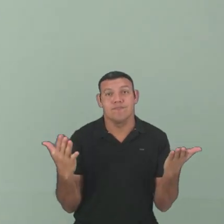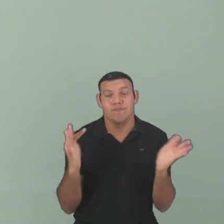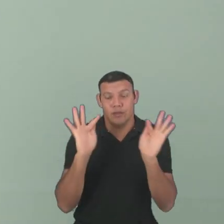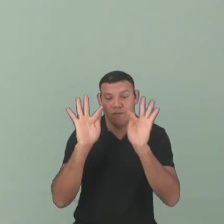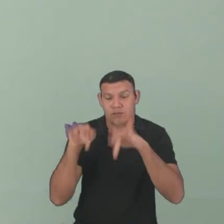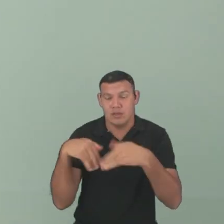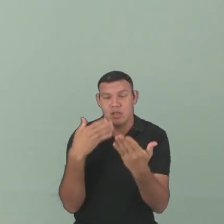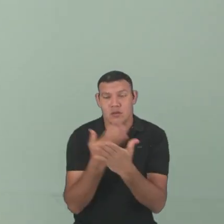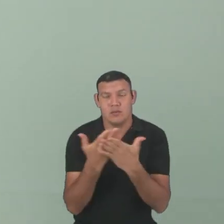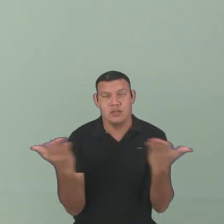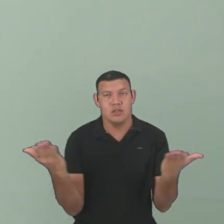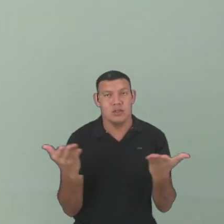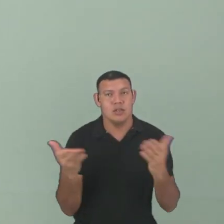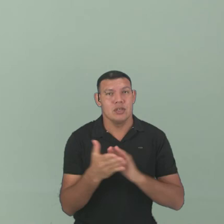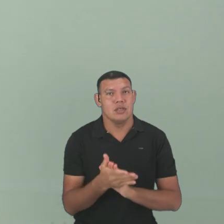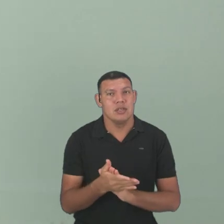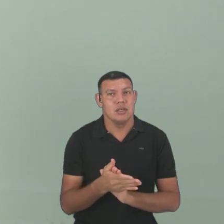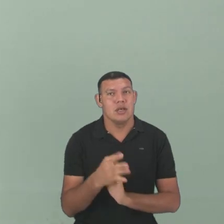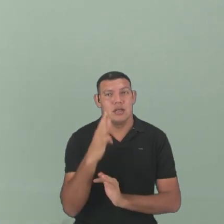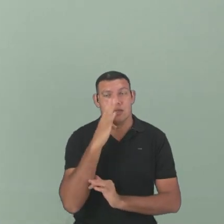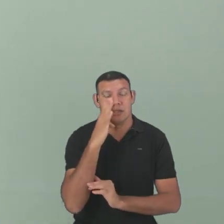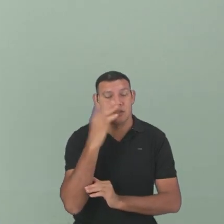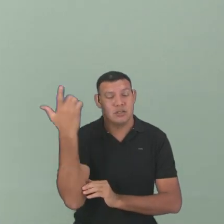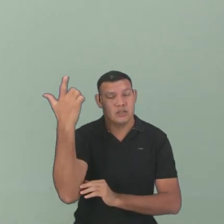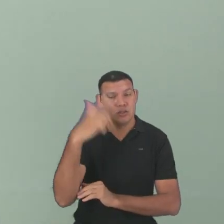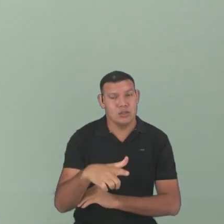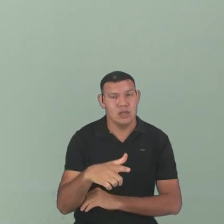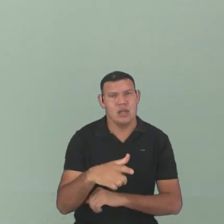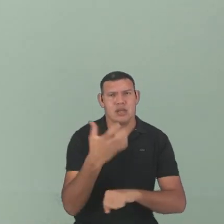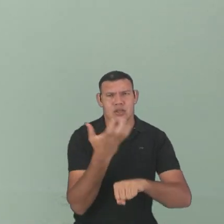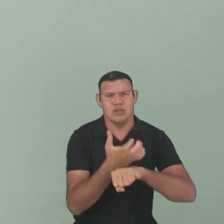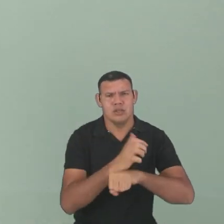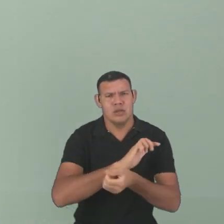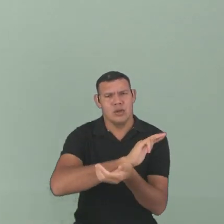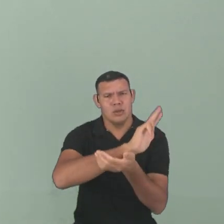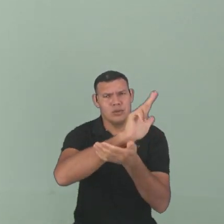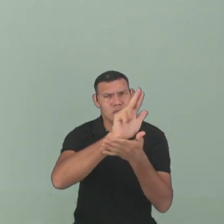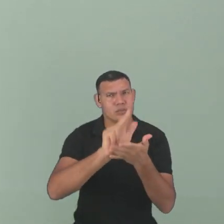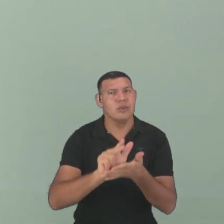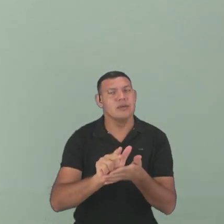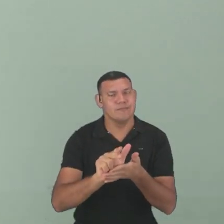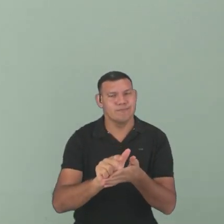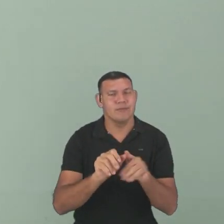gente encerra a nossa aula de hoje. Se você quiser acessá-la ou qualquer outro componente curricular,